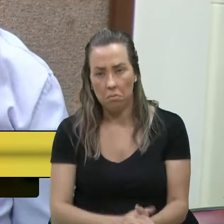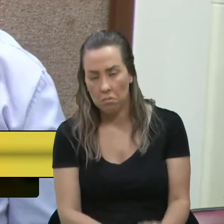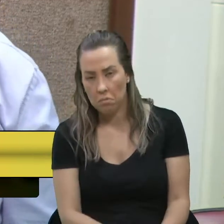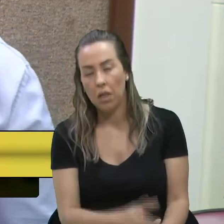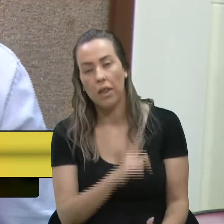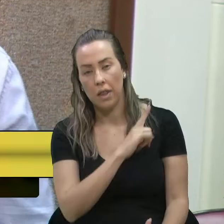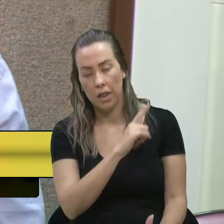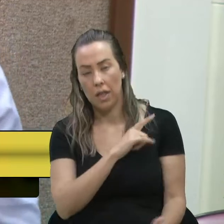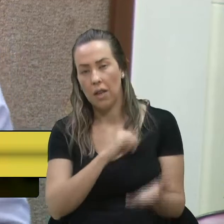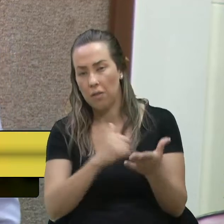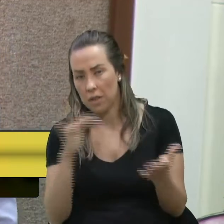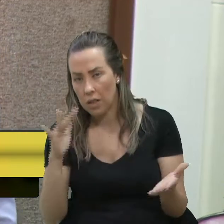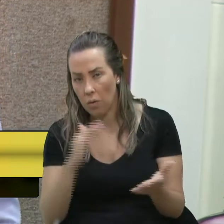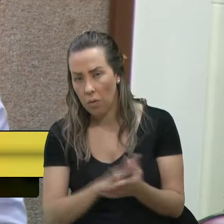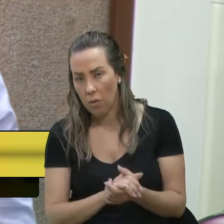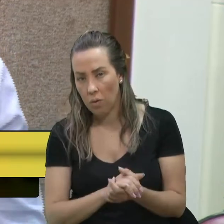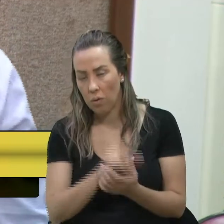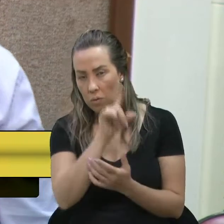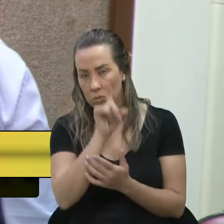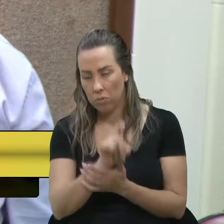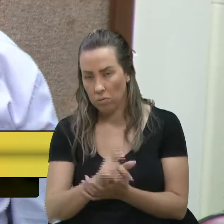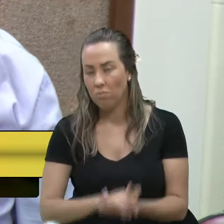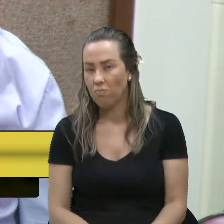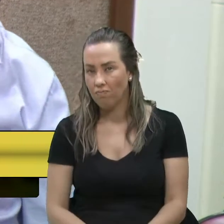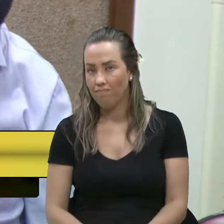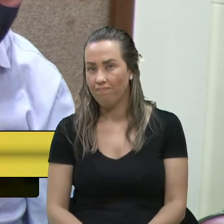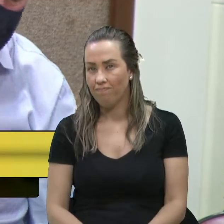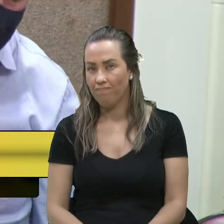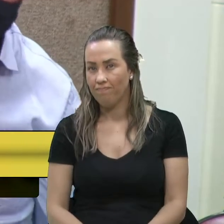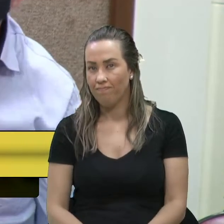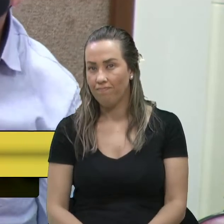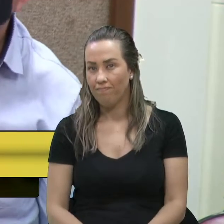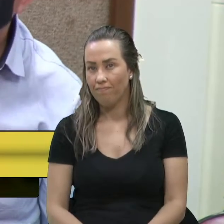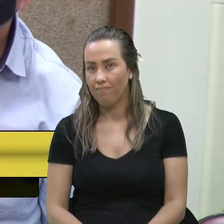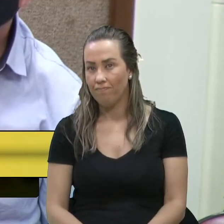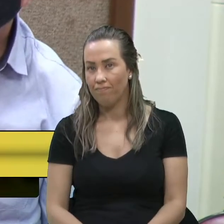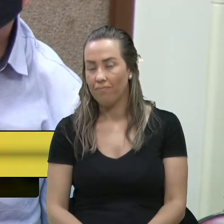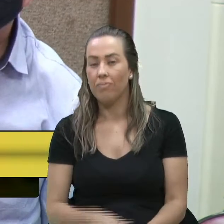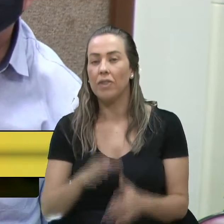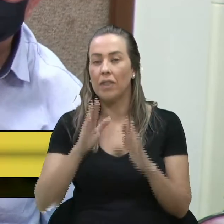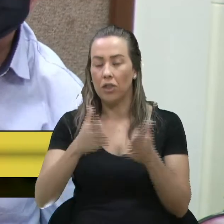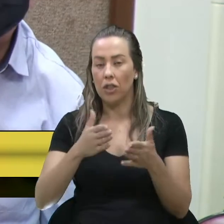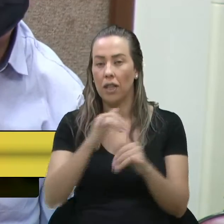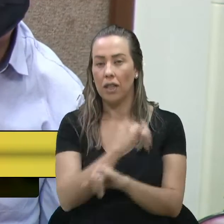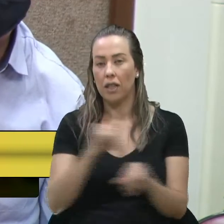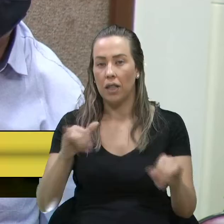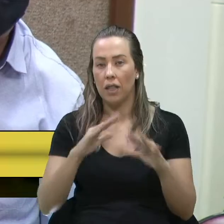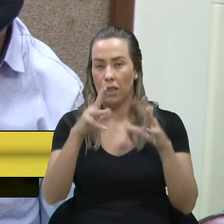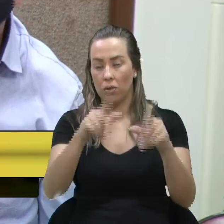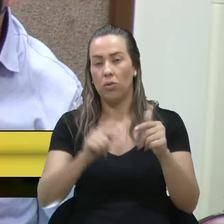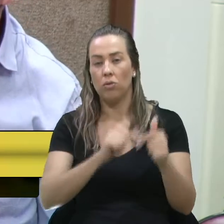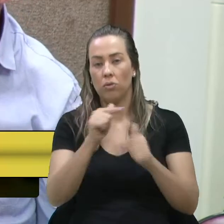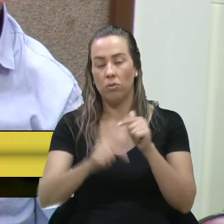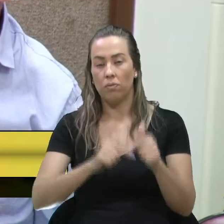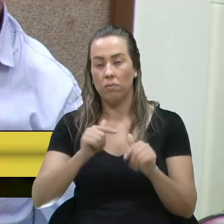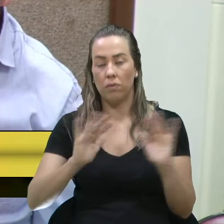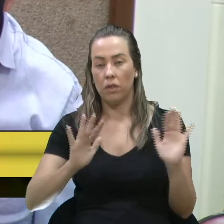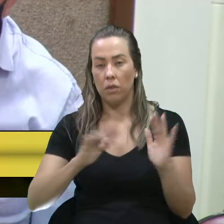Tem inflação? Não tem. Então, isso, a reposição já a todos os trabalhadores, não